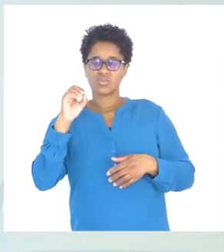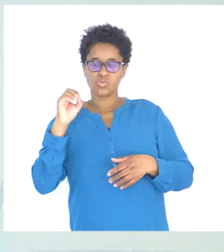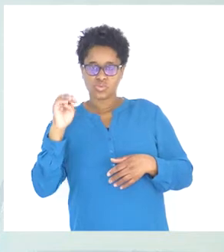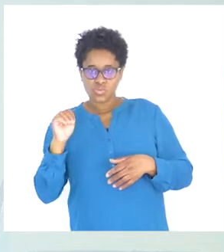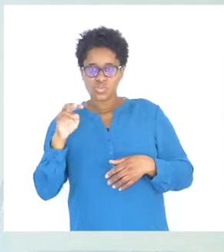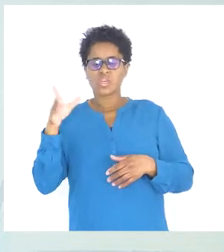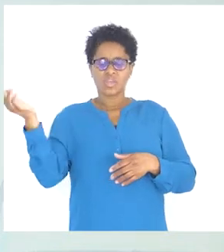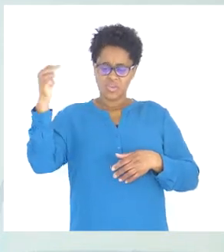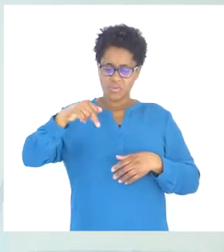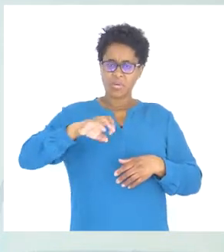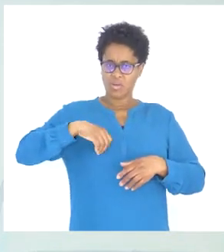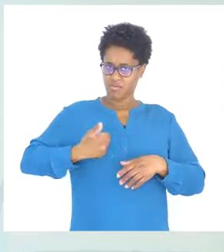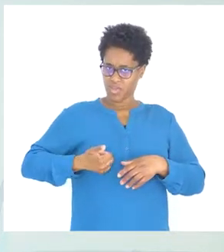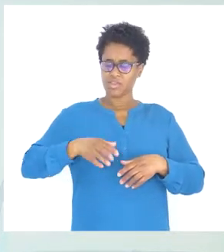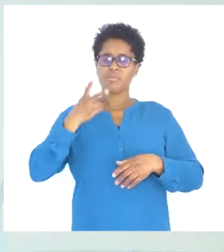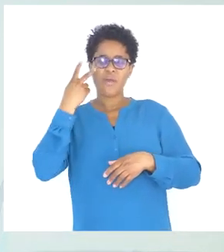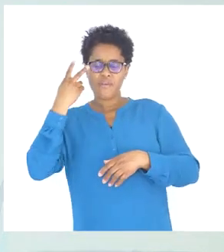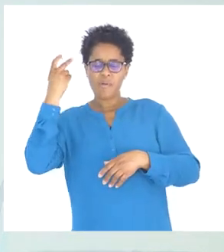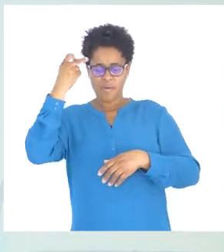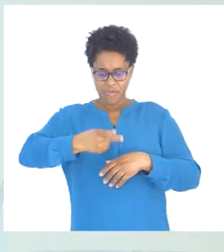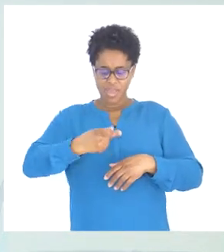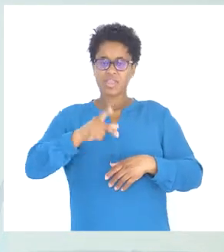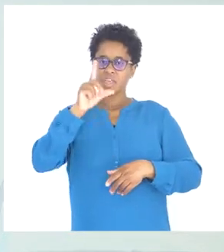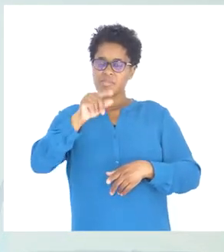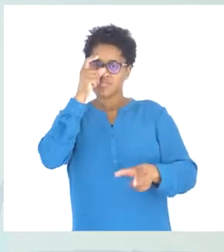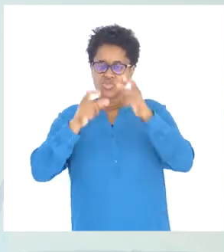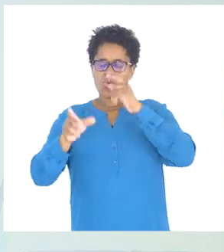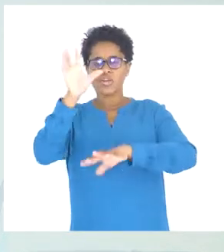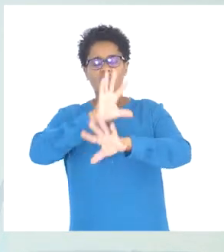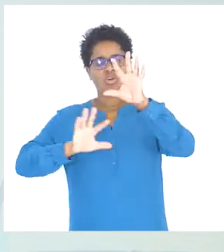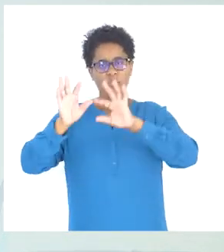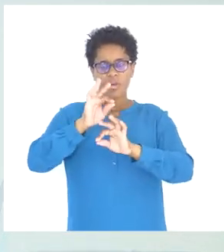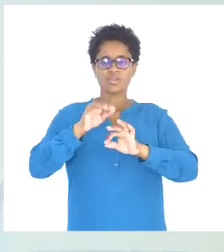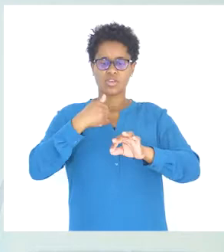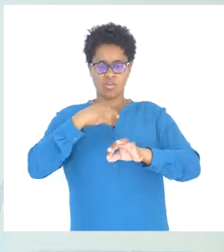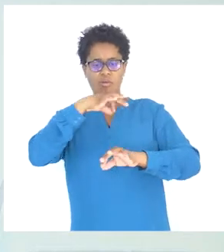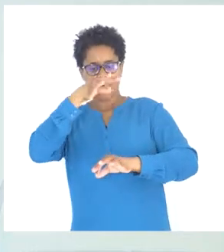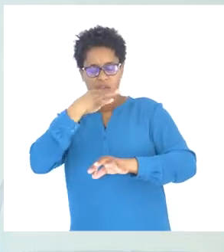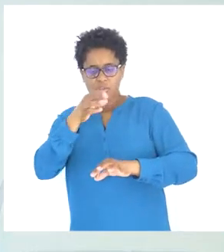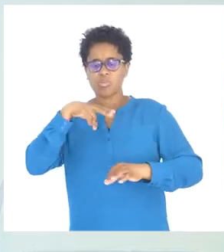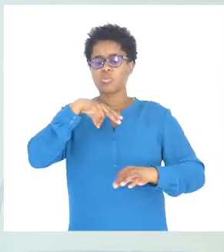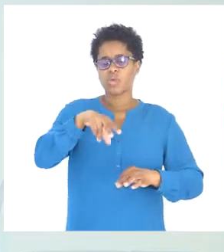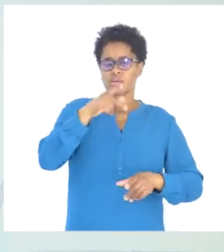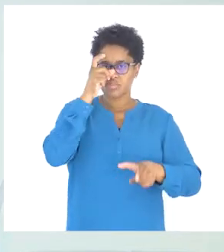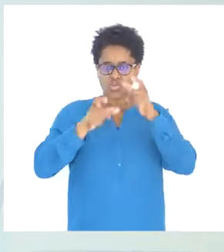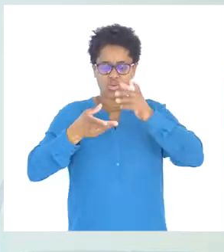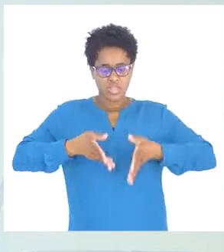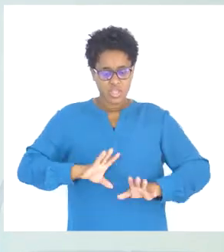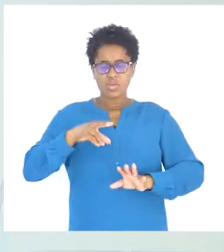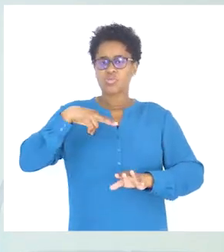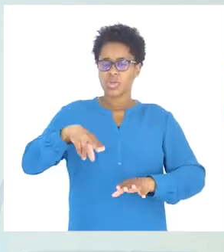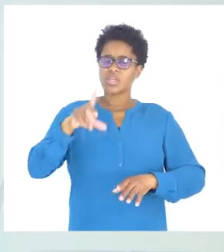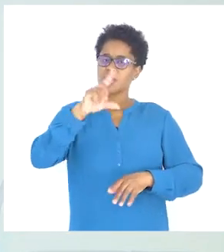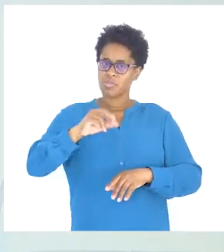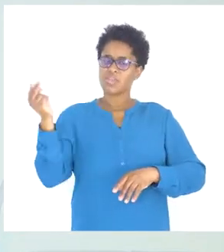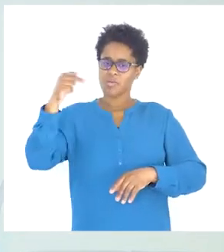escolhem Cabo Verde para residirem. Temos os europeus. Vou falar dos portugueses, que também escolhem agora